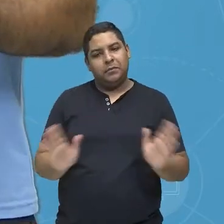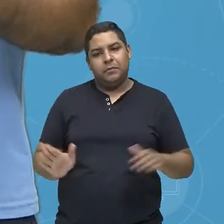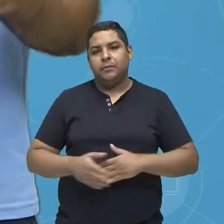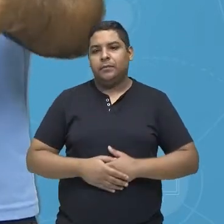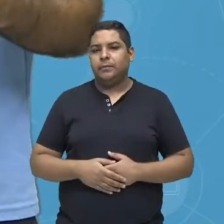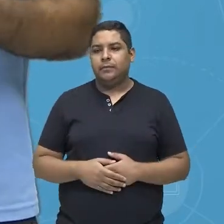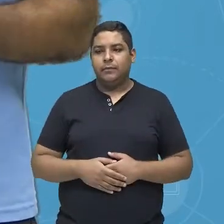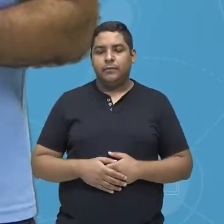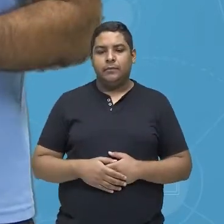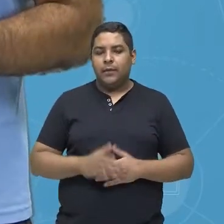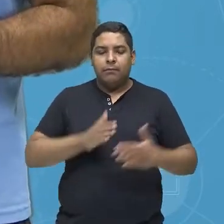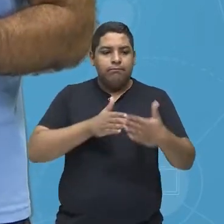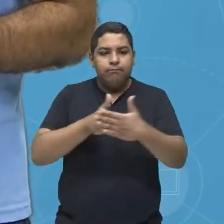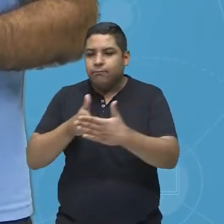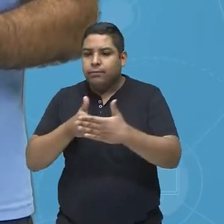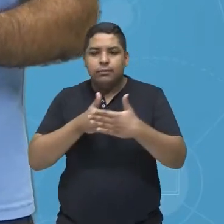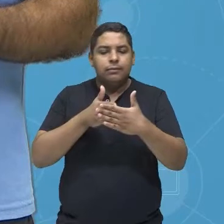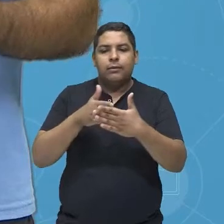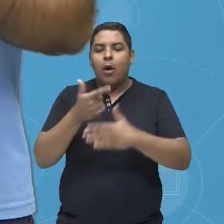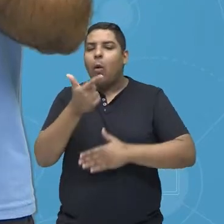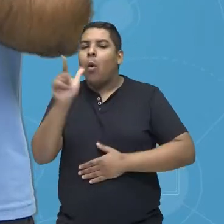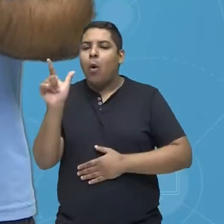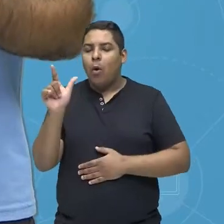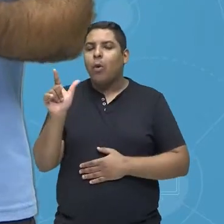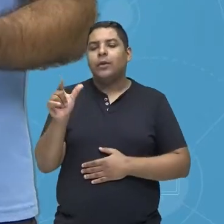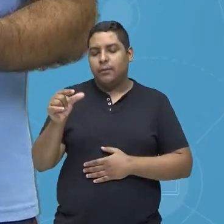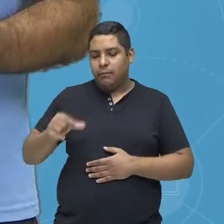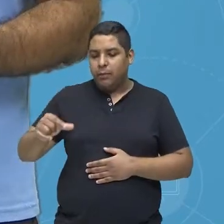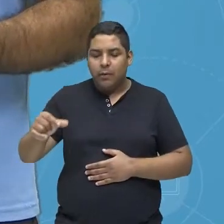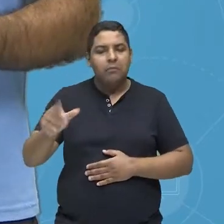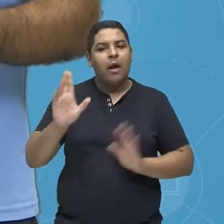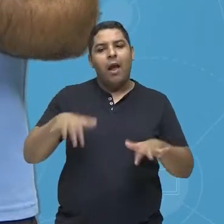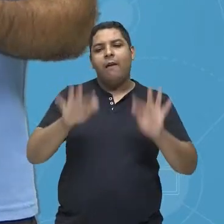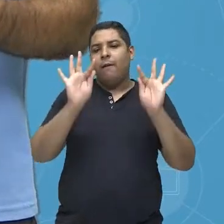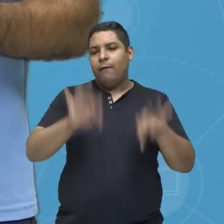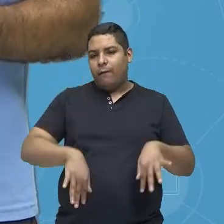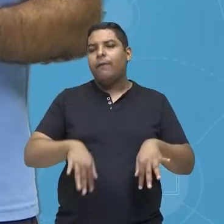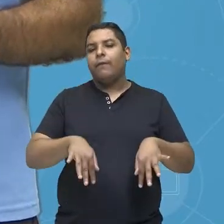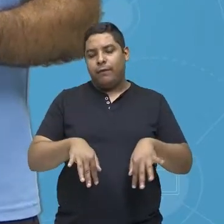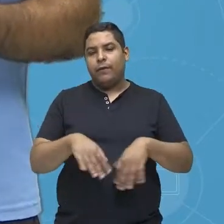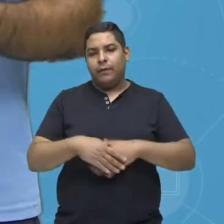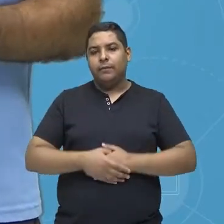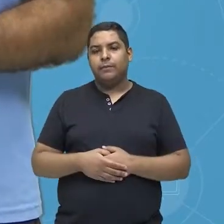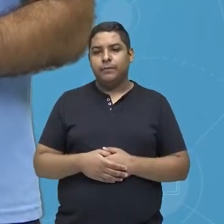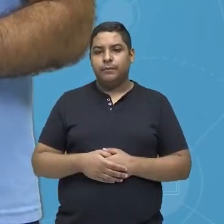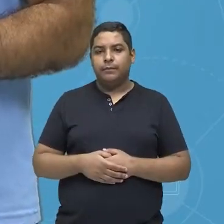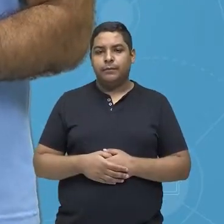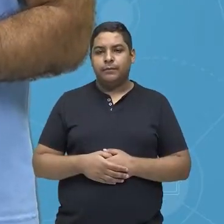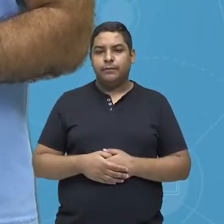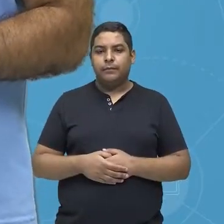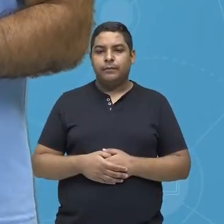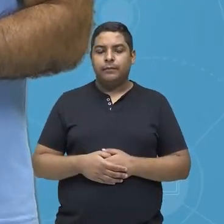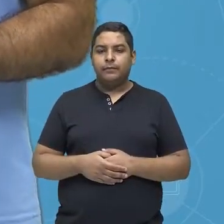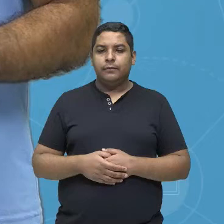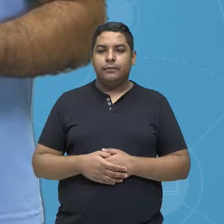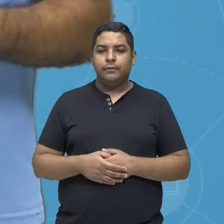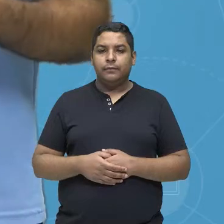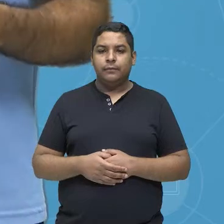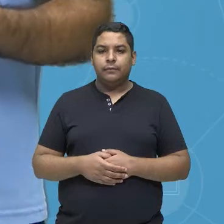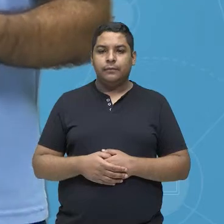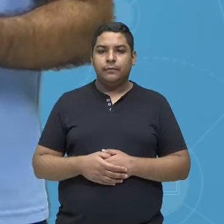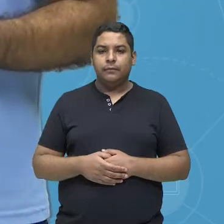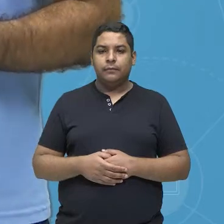como outra peça defendê-lo. É sinal de que o jogo acabou e você está declarado checkmate, tá bom? Então